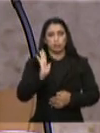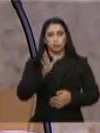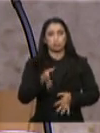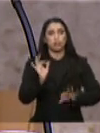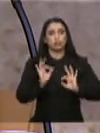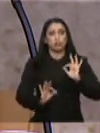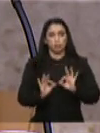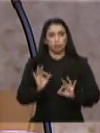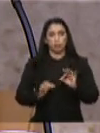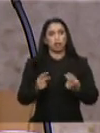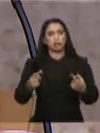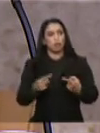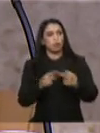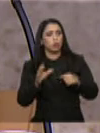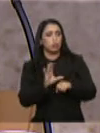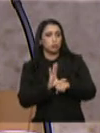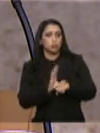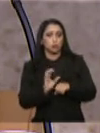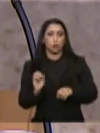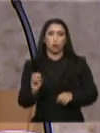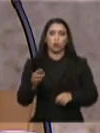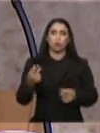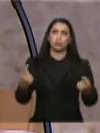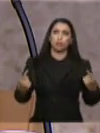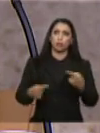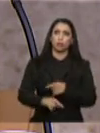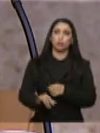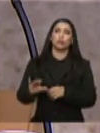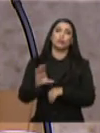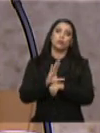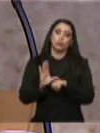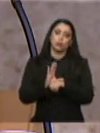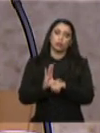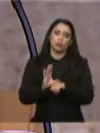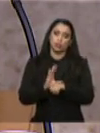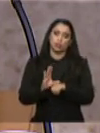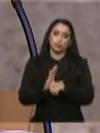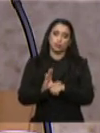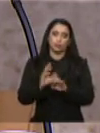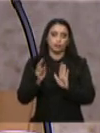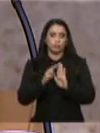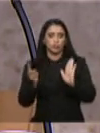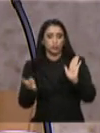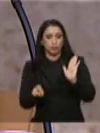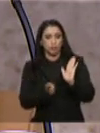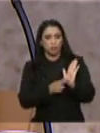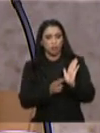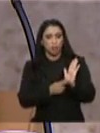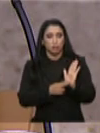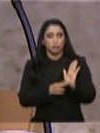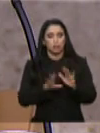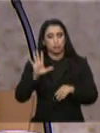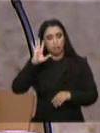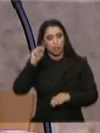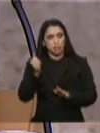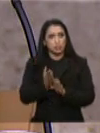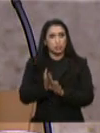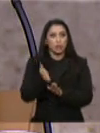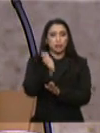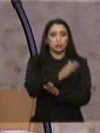de constitucionalidade ou de inconstitucionalidade de normas sobre a sentença